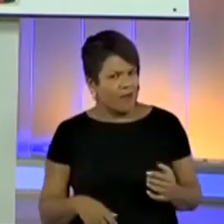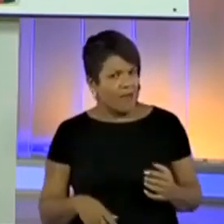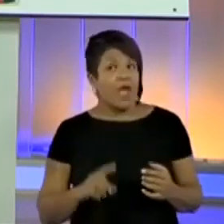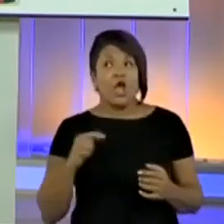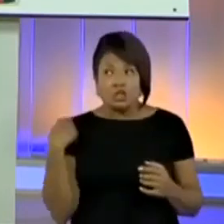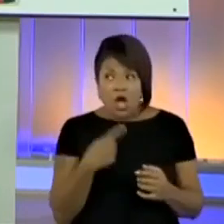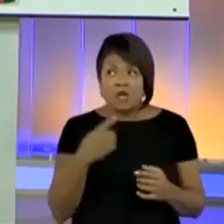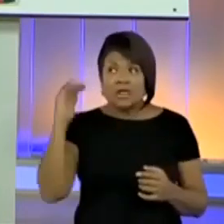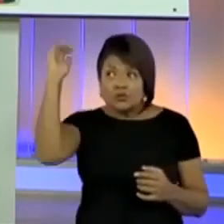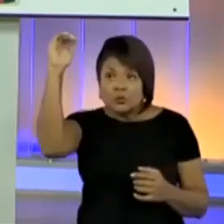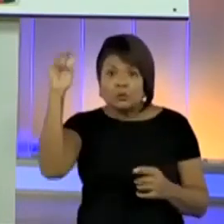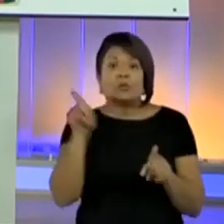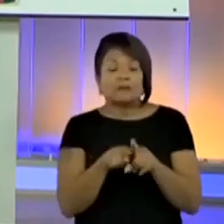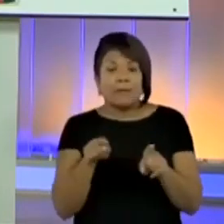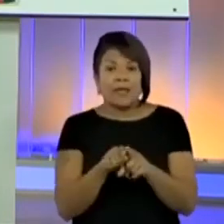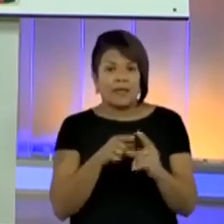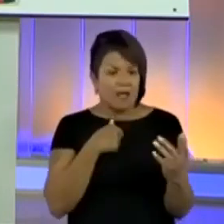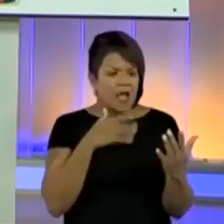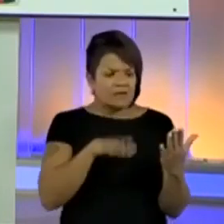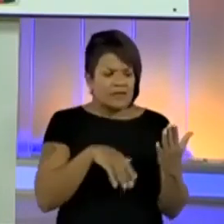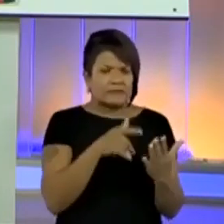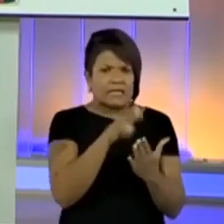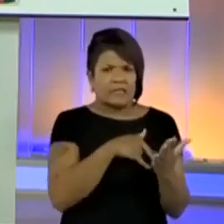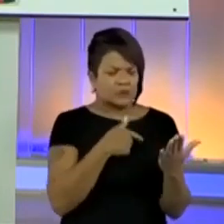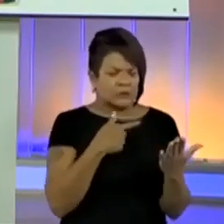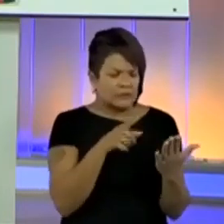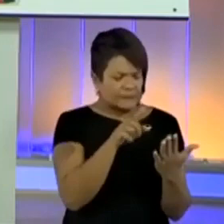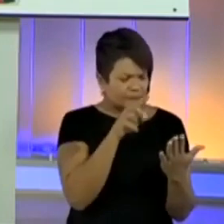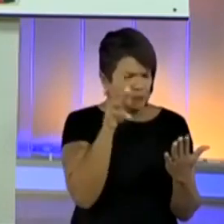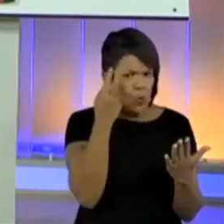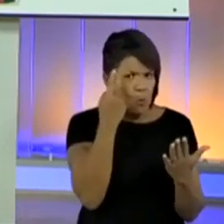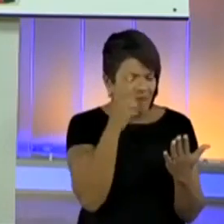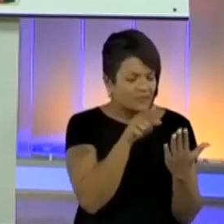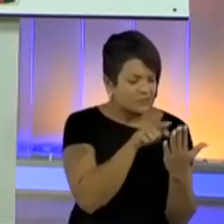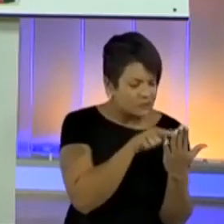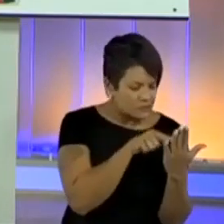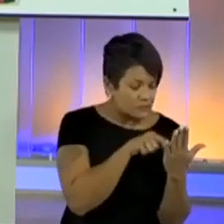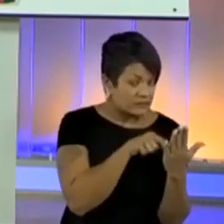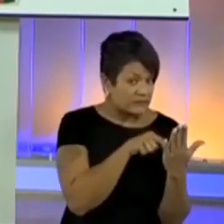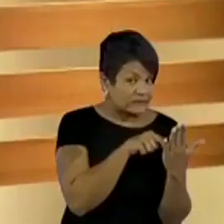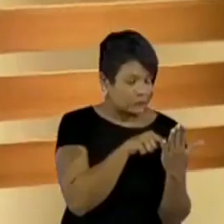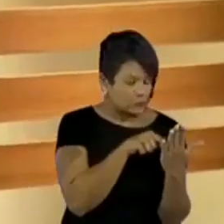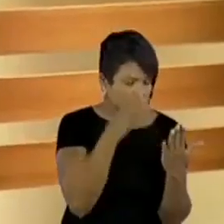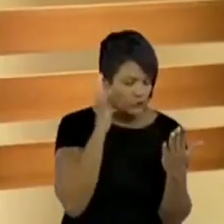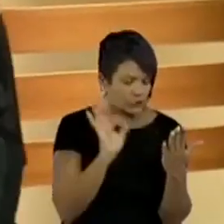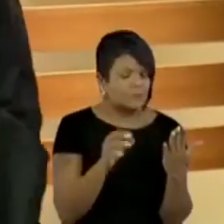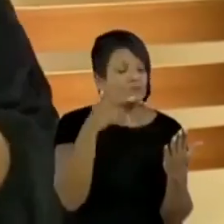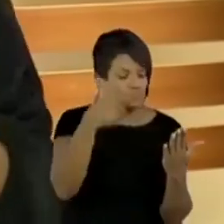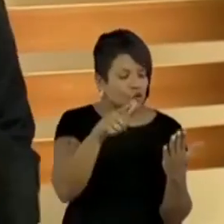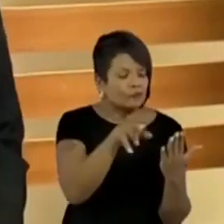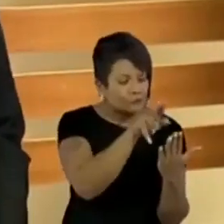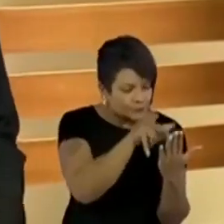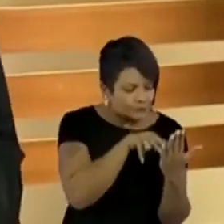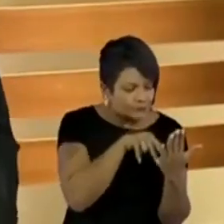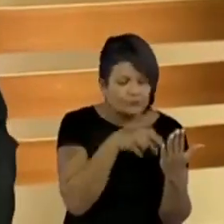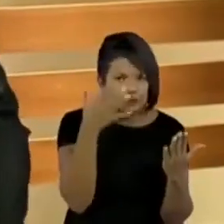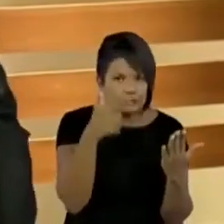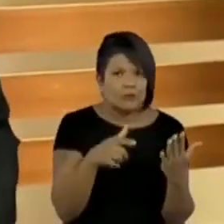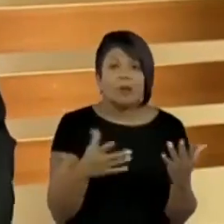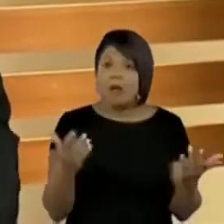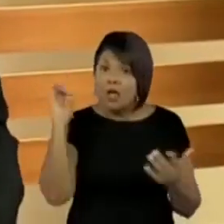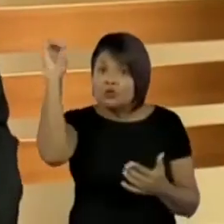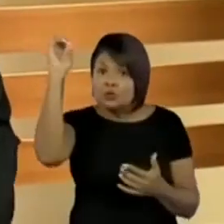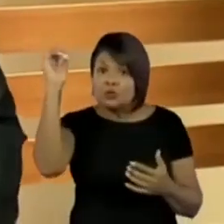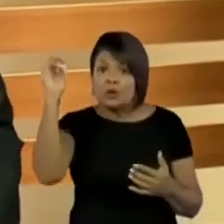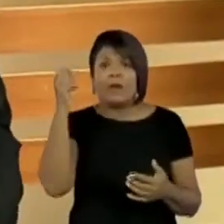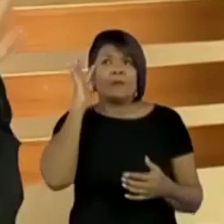nos colocamos junto a textos que muitas vezes a gente precisa ler mais de uma vez. E você, meu aluno, minha aluna, muitas vezes quer ler